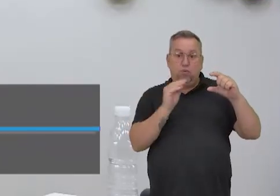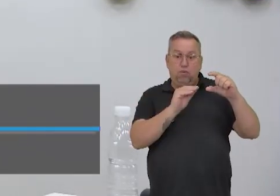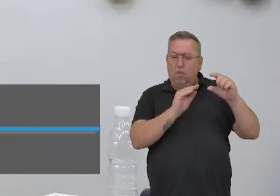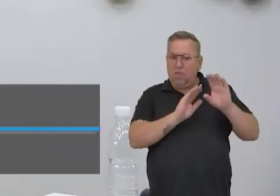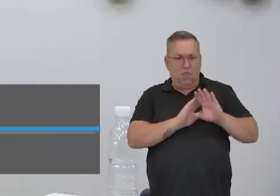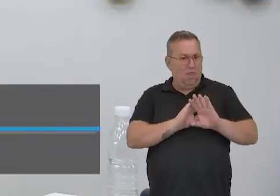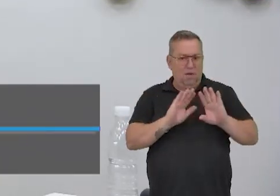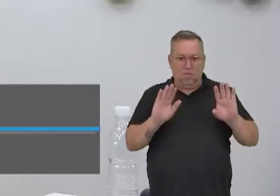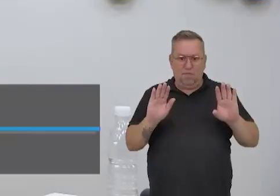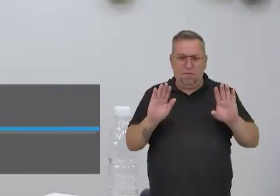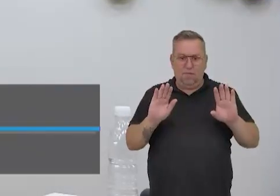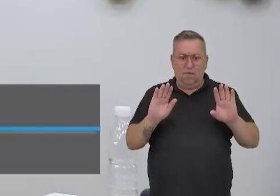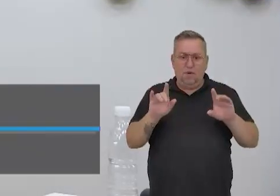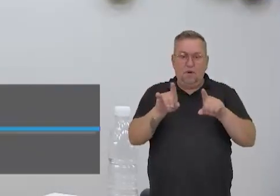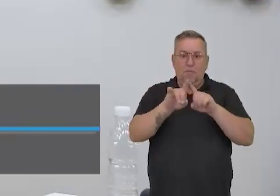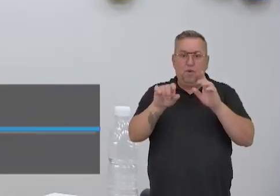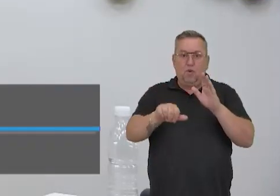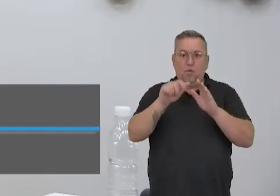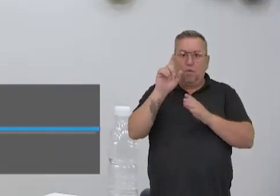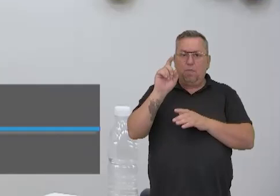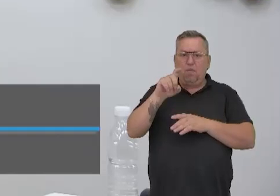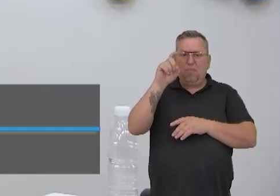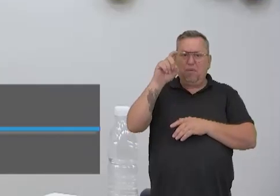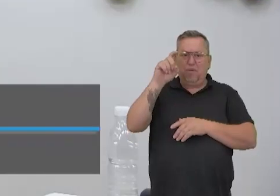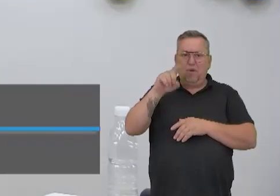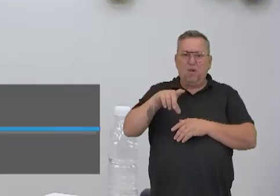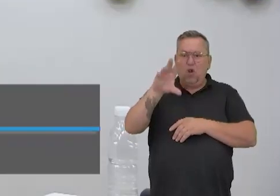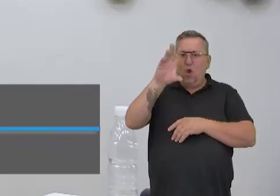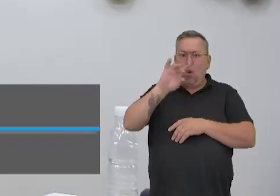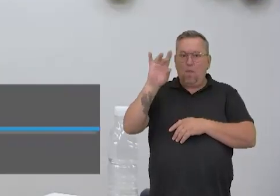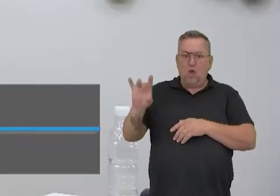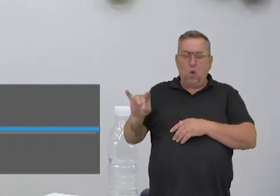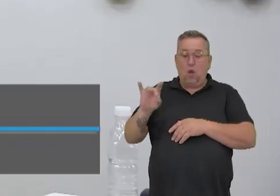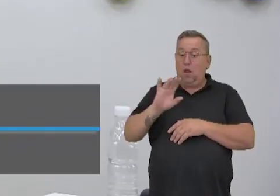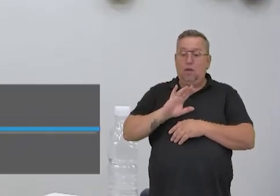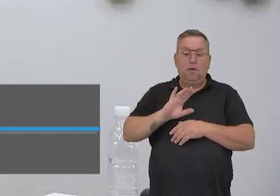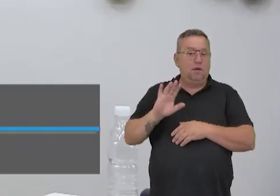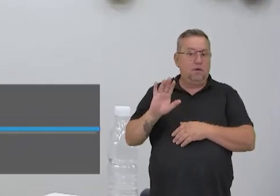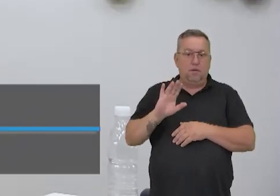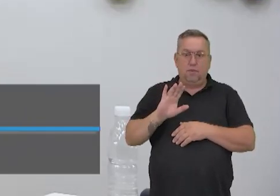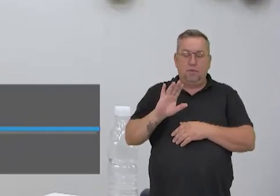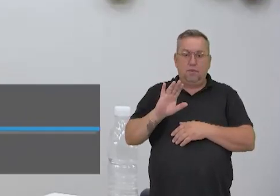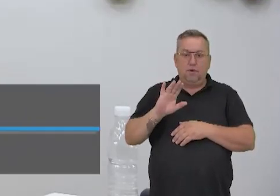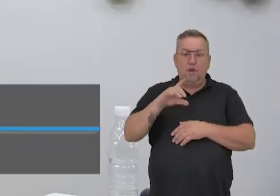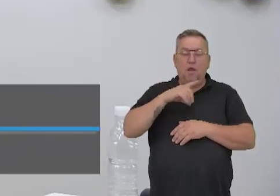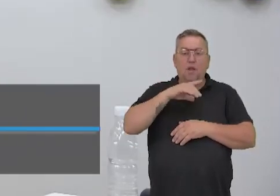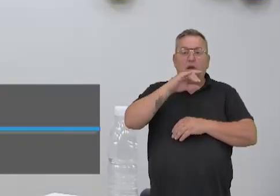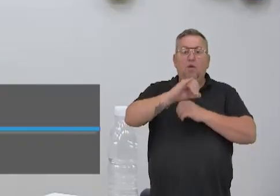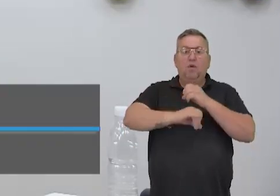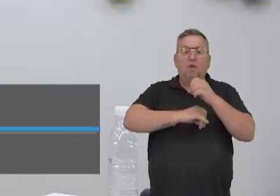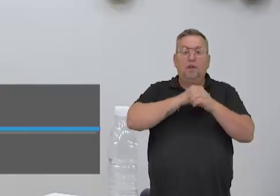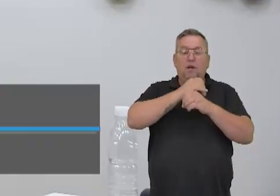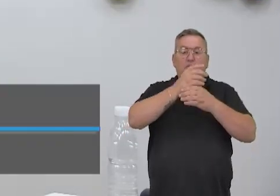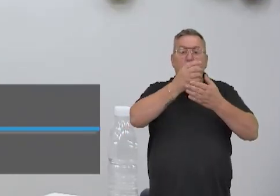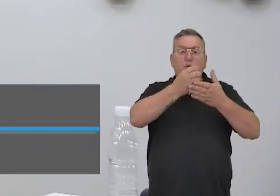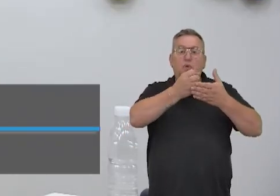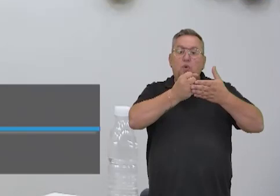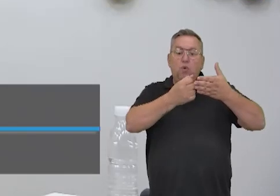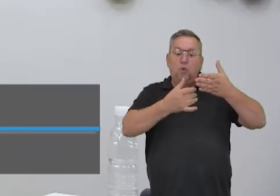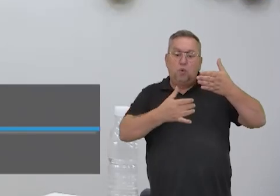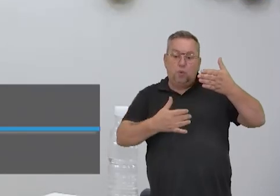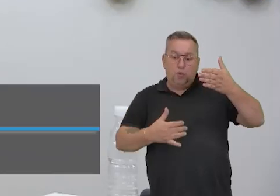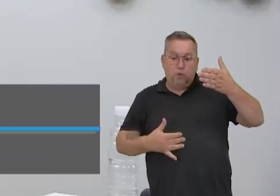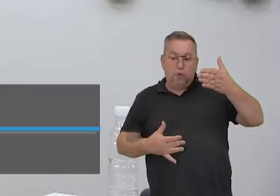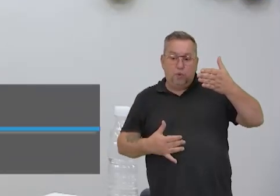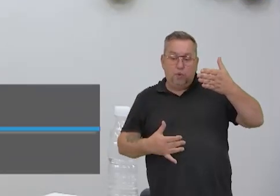têm. E logo no primeiro link já clica, copia e cola, não. Aquele site, né, ele